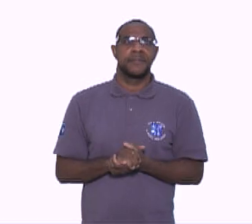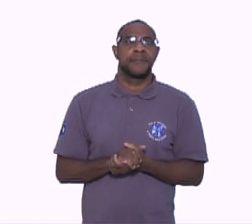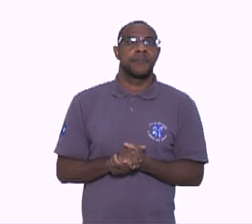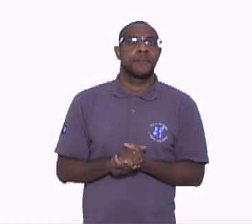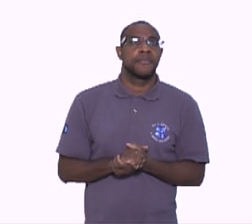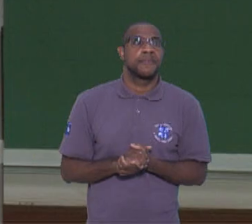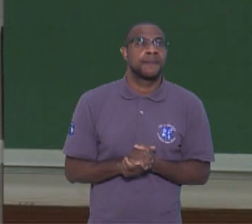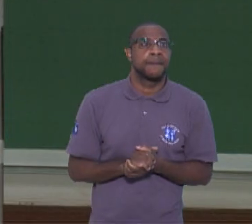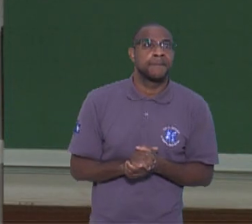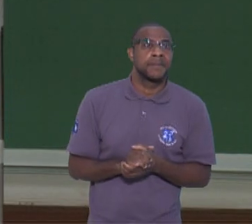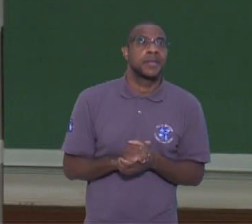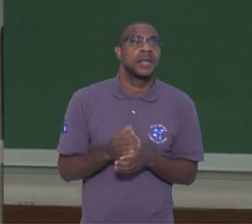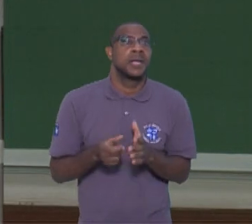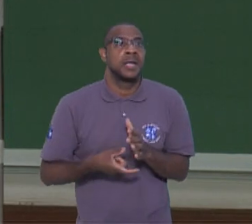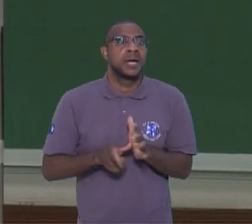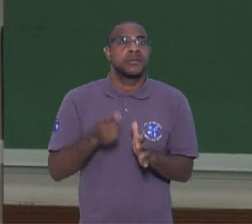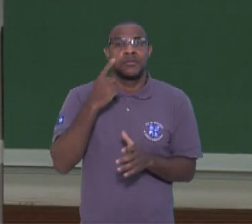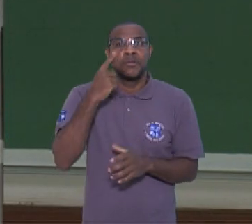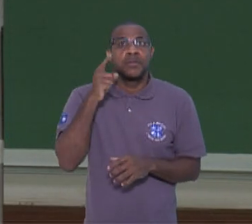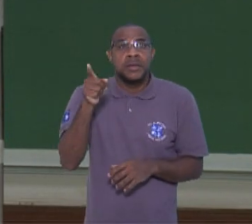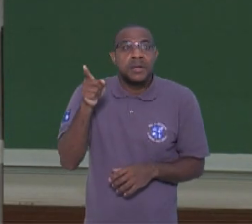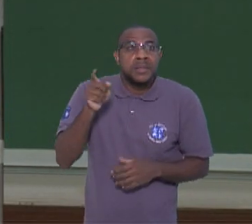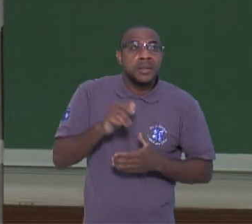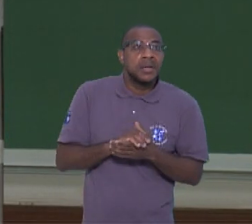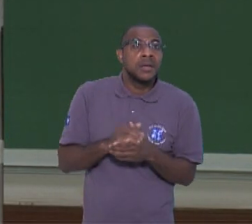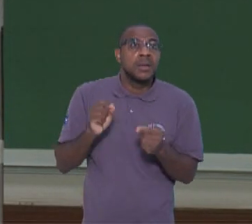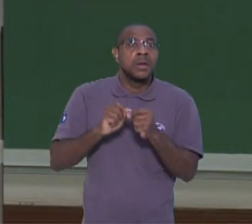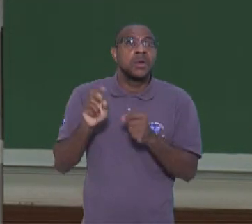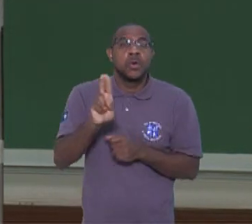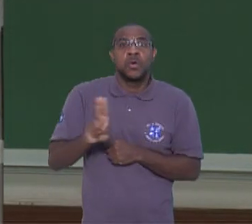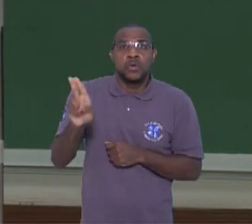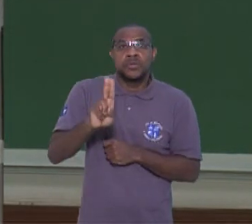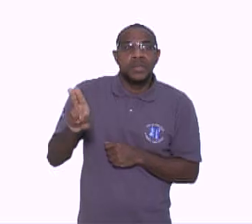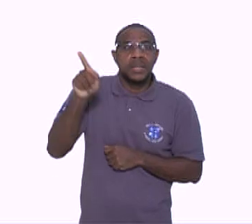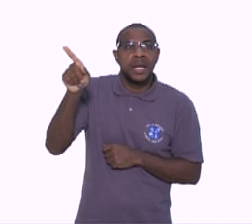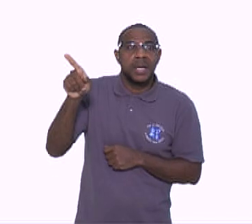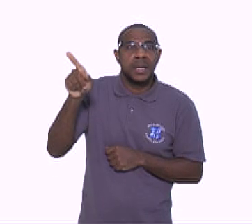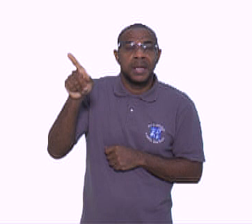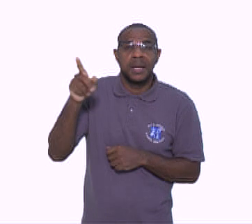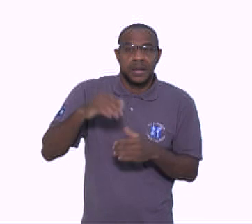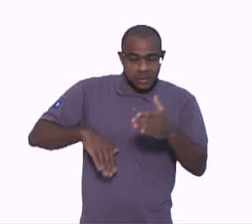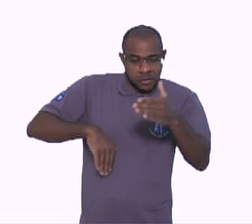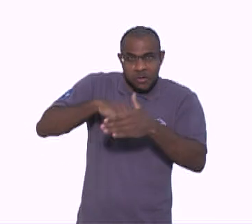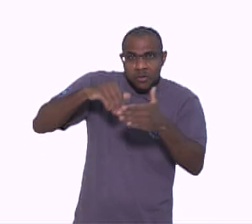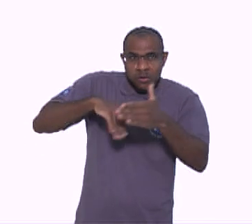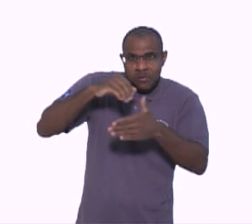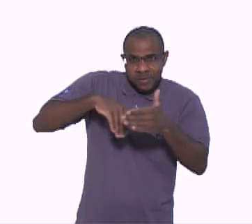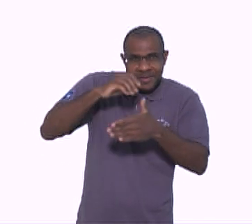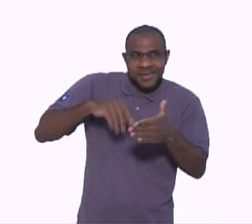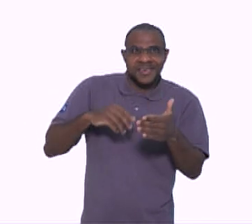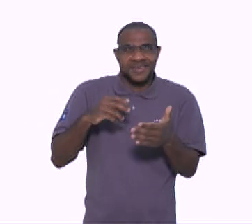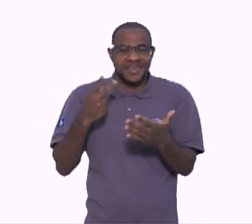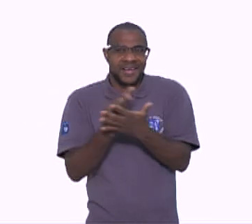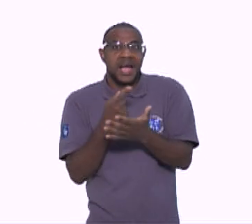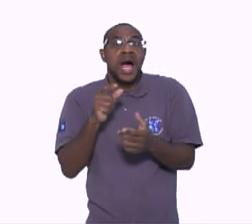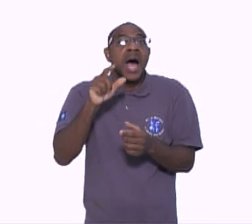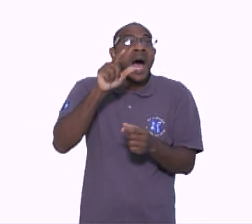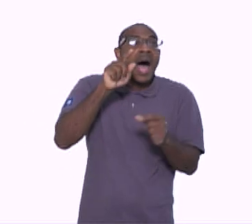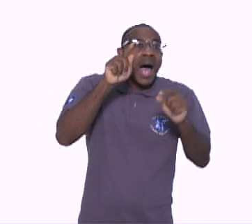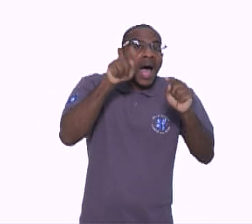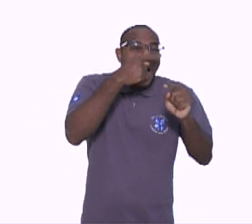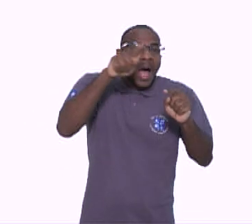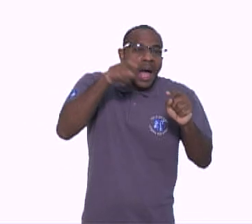Bom, mas antes disso, vamos dar uma olhadinha aqui. Utilizando o método de tentativa e erro, que é o chutômetro, assinale a alternativa